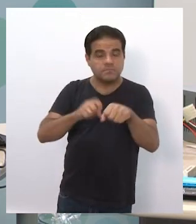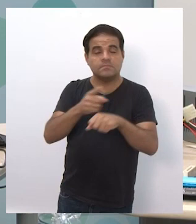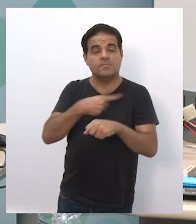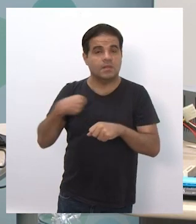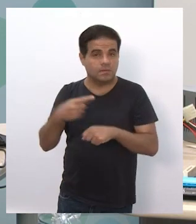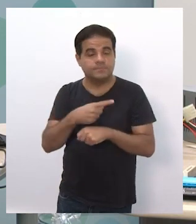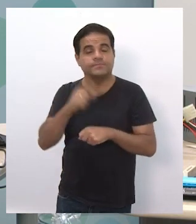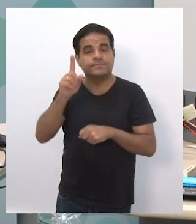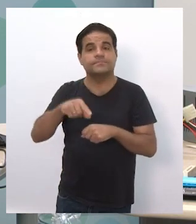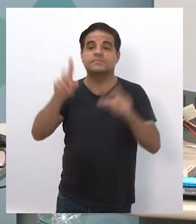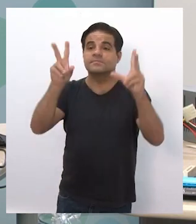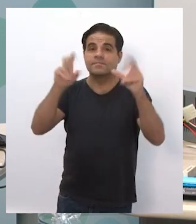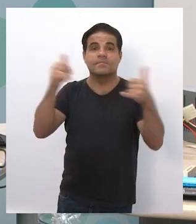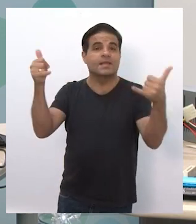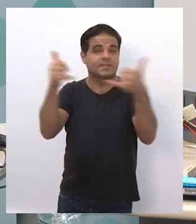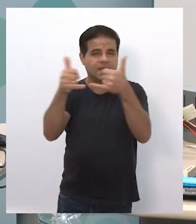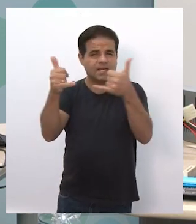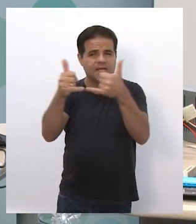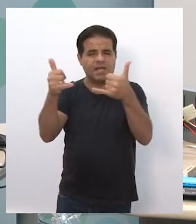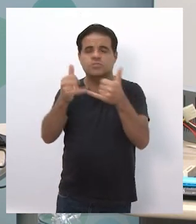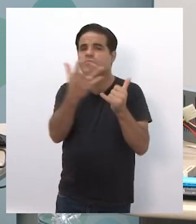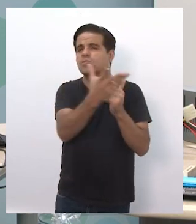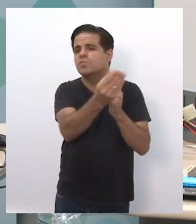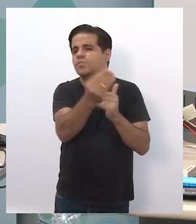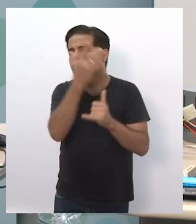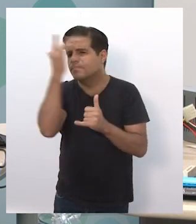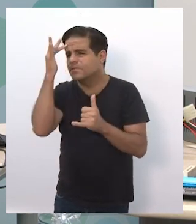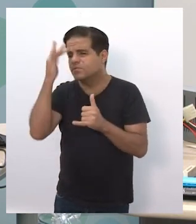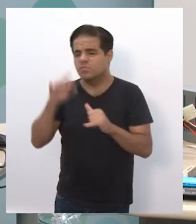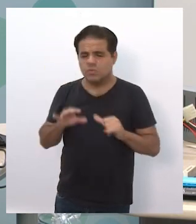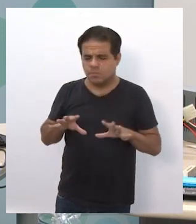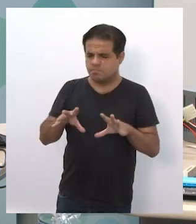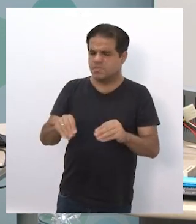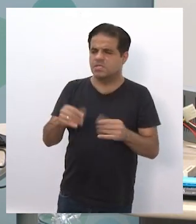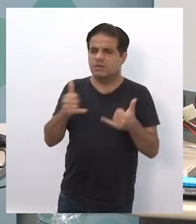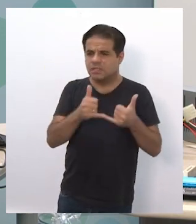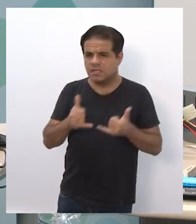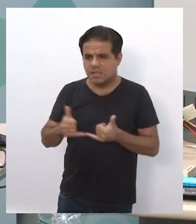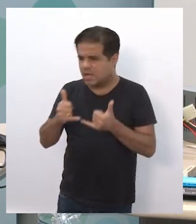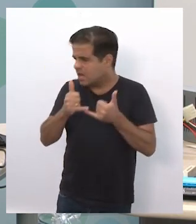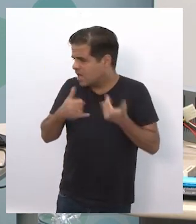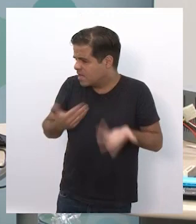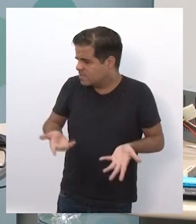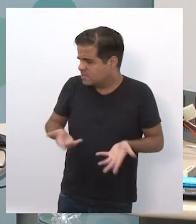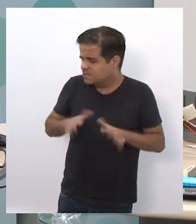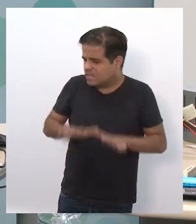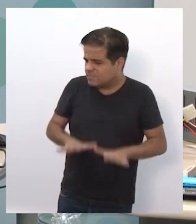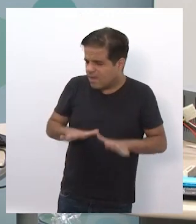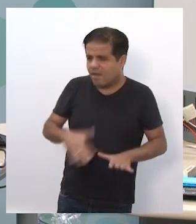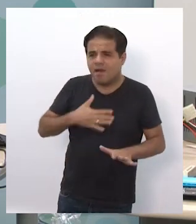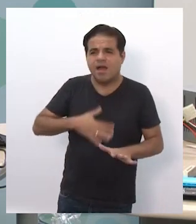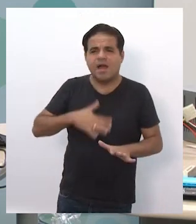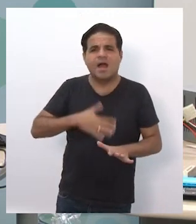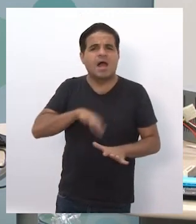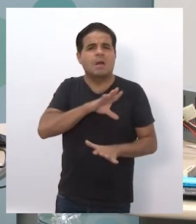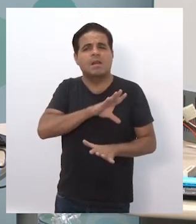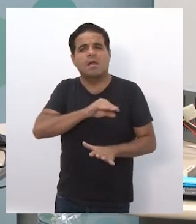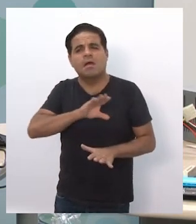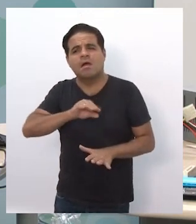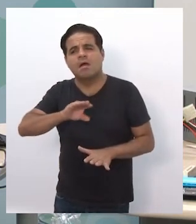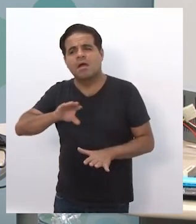nossa, é a questão da internet, né? Que tem muita gente que, eu tô mexendo na internet e tá muito devagar, eu não